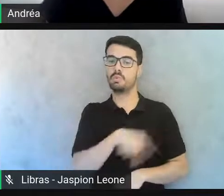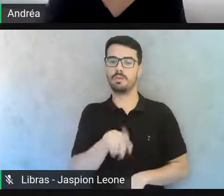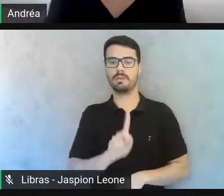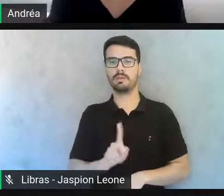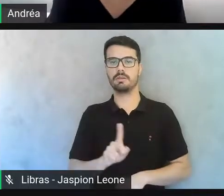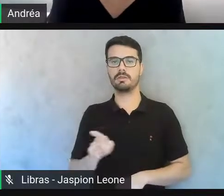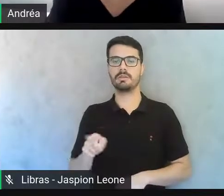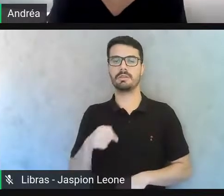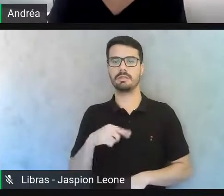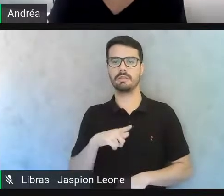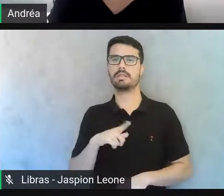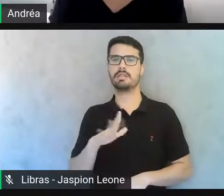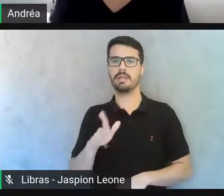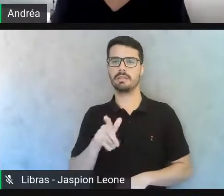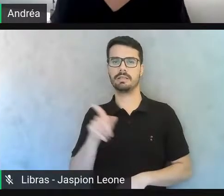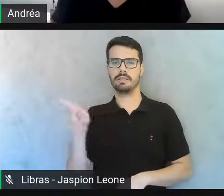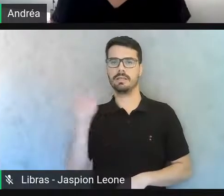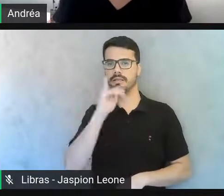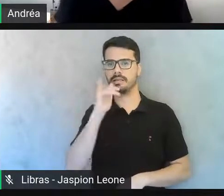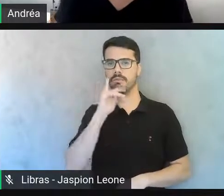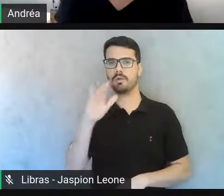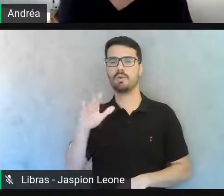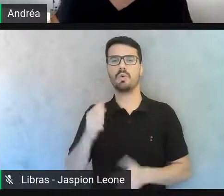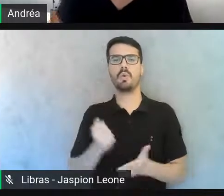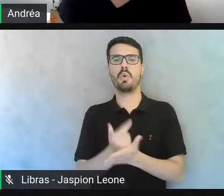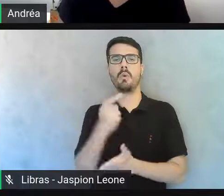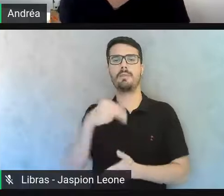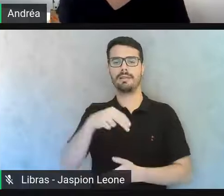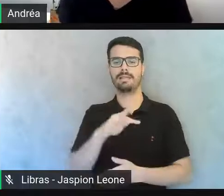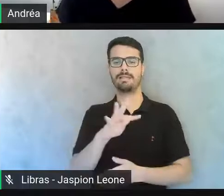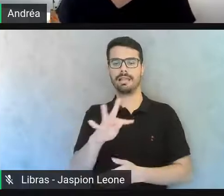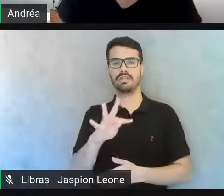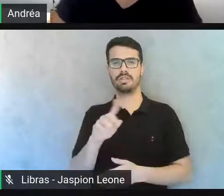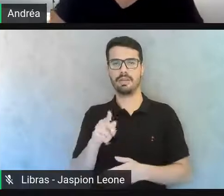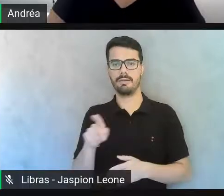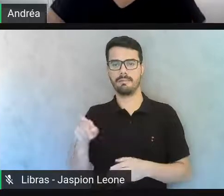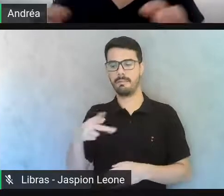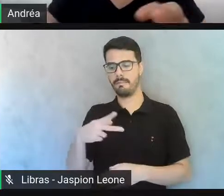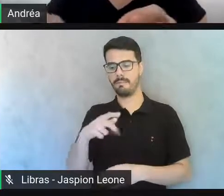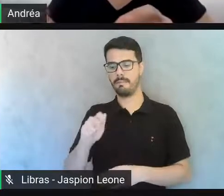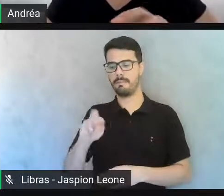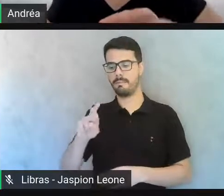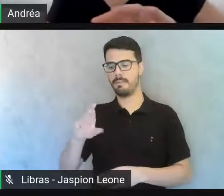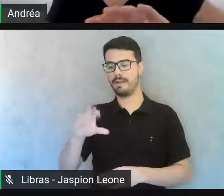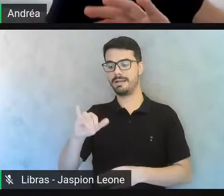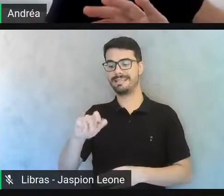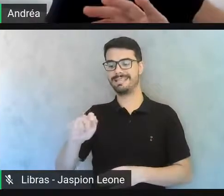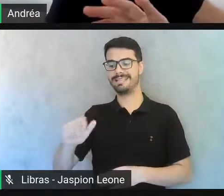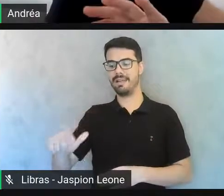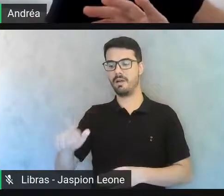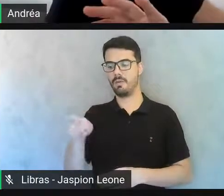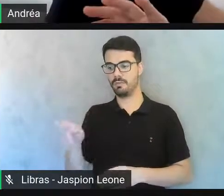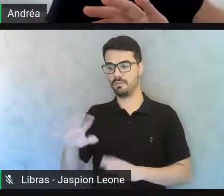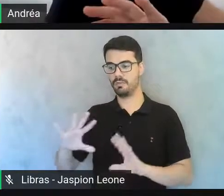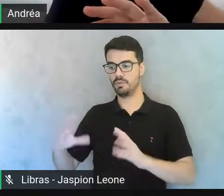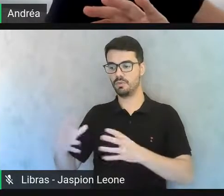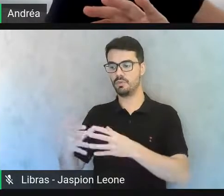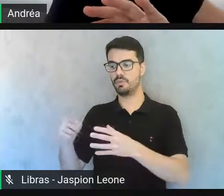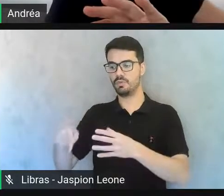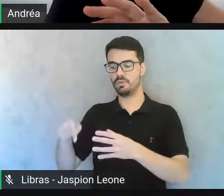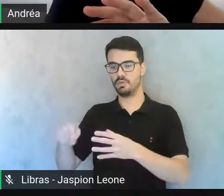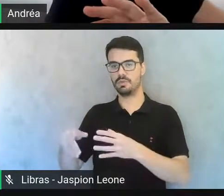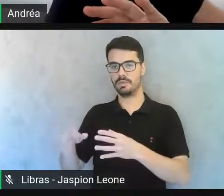no Comprasnet lá, que são o quê? A parcial é quando eu faço o quê? Eu determino que determinadas pessoas, quando